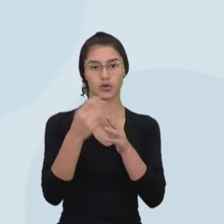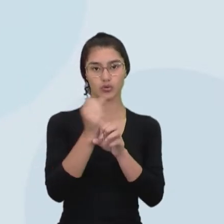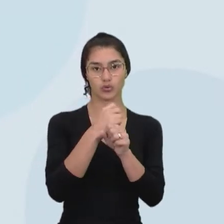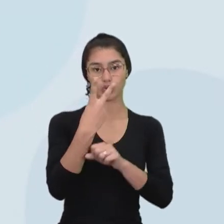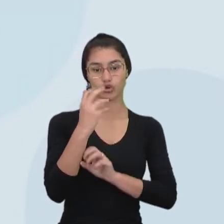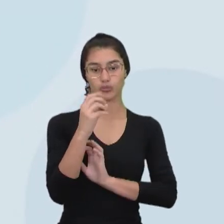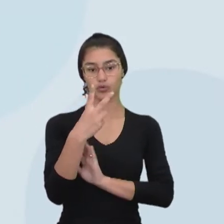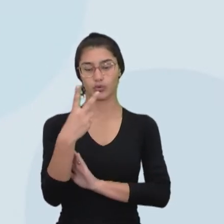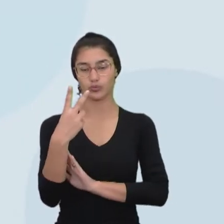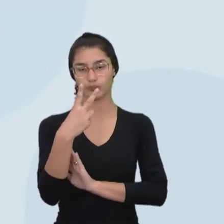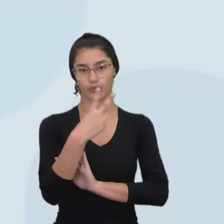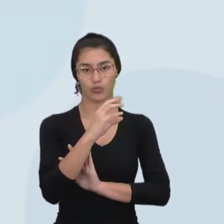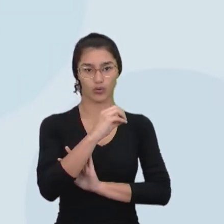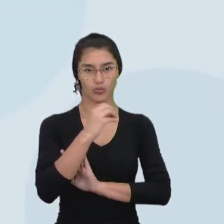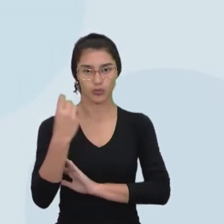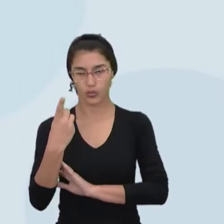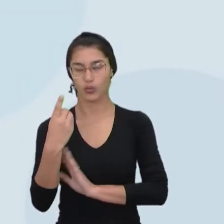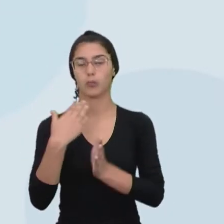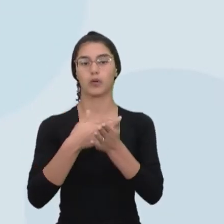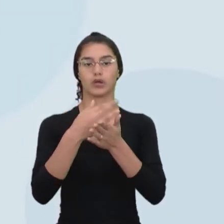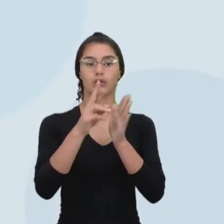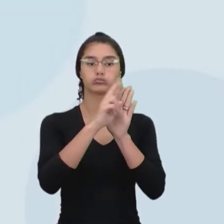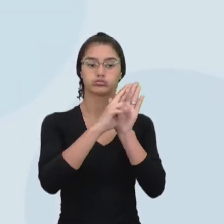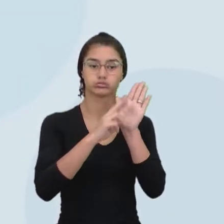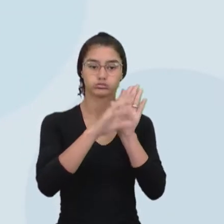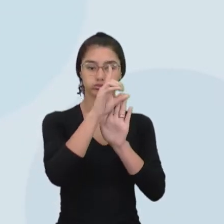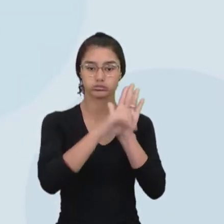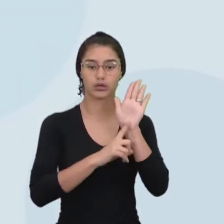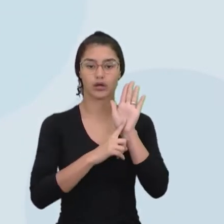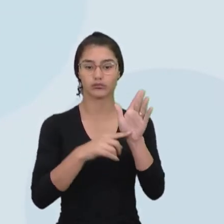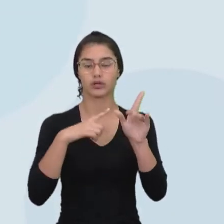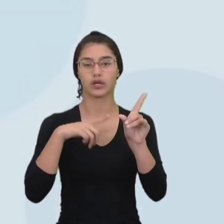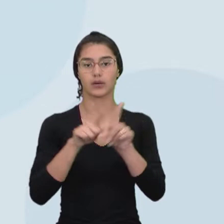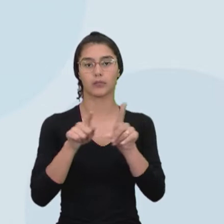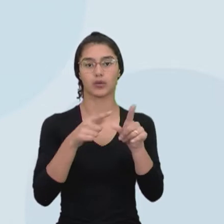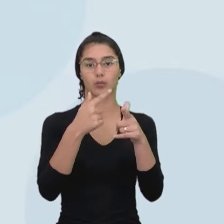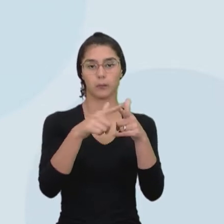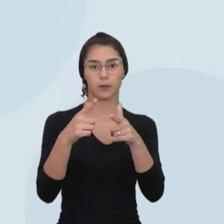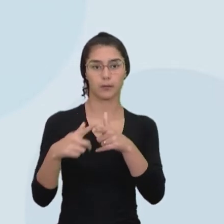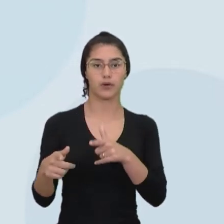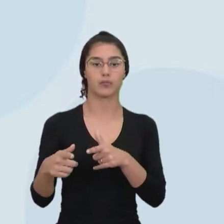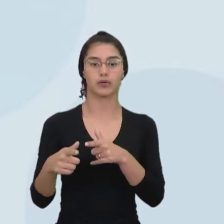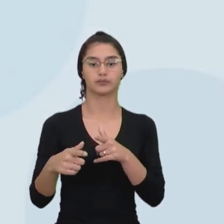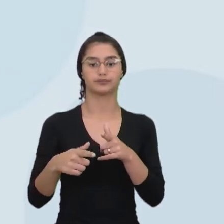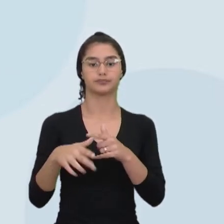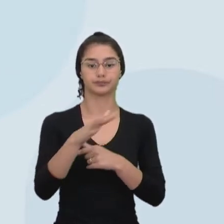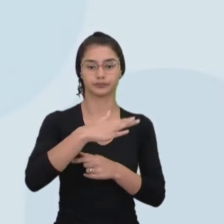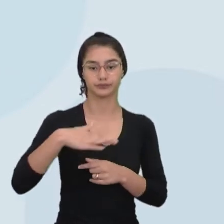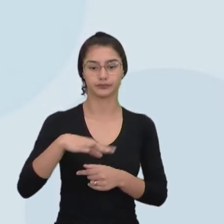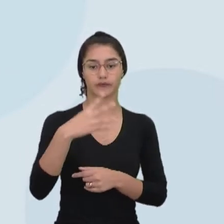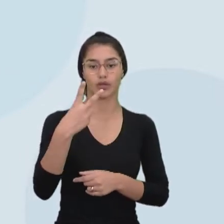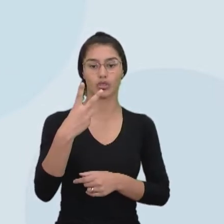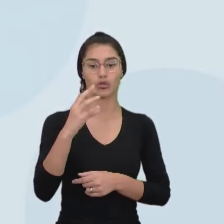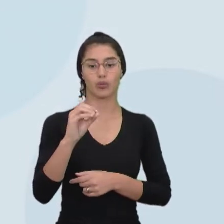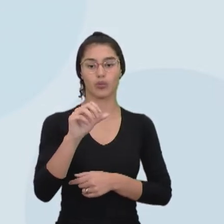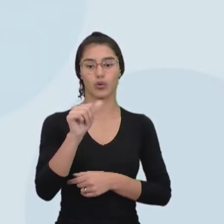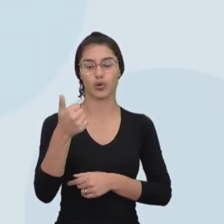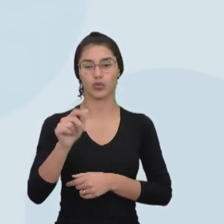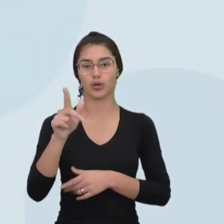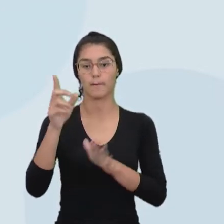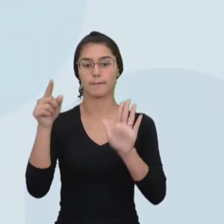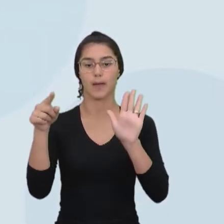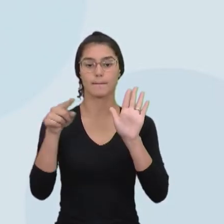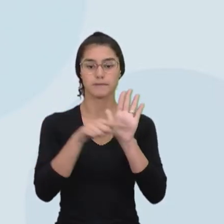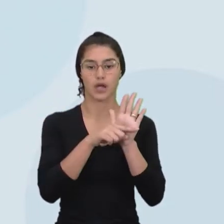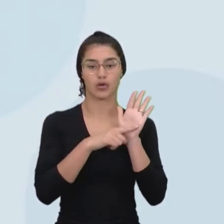a mostrar dados aí sobre a questão aí do poluentes da atmosfera, né? Em 2011 é o mais baixo